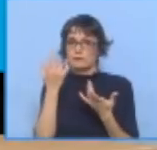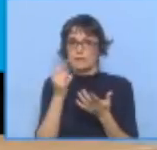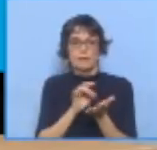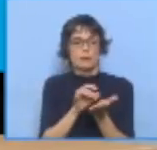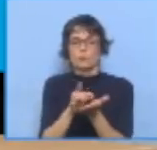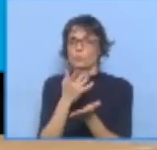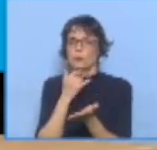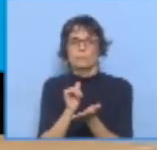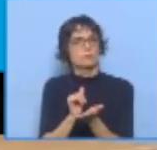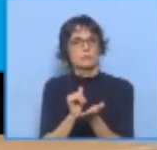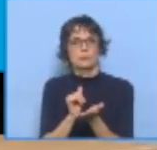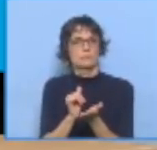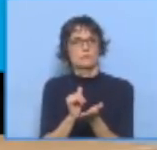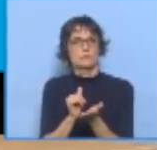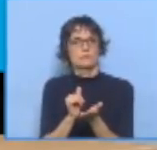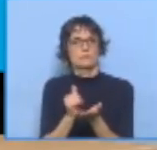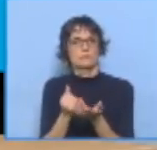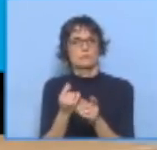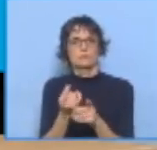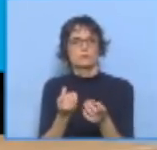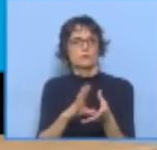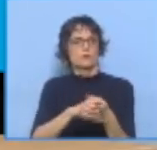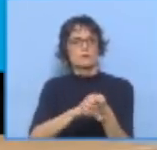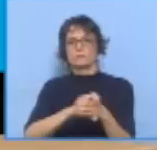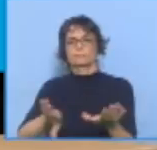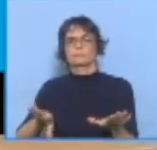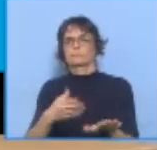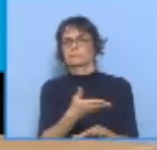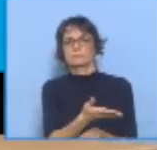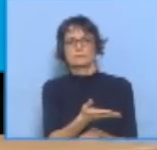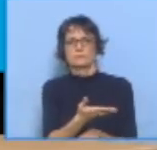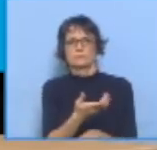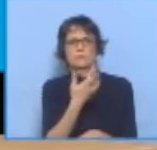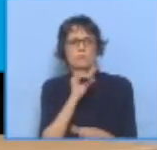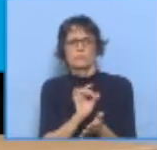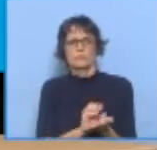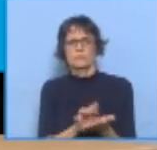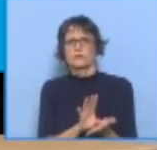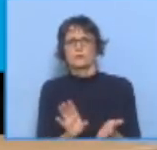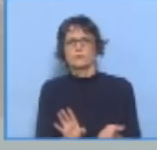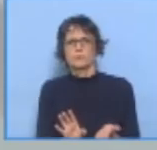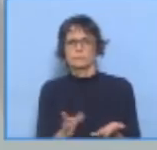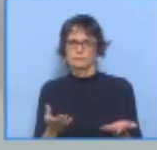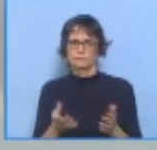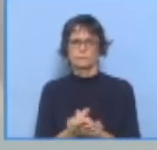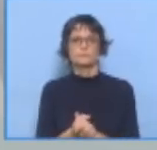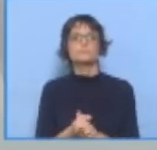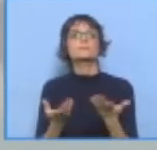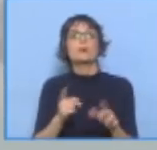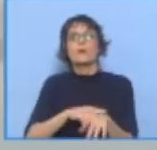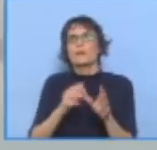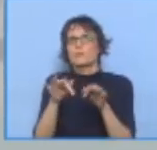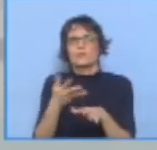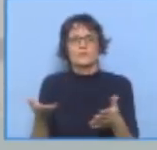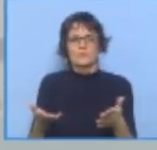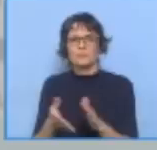excluir alguém porque o casamento não teve o resultado desejado. Para uma resposta muito breve, porque infelizmente o nosso tempo já chegou